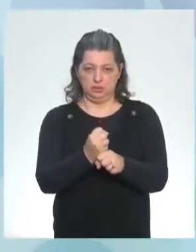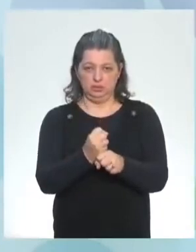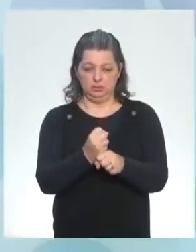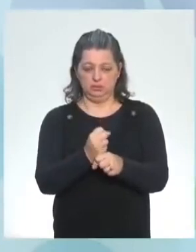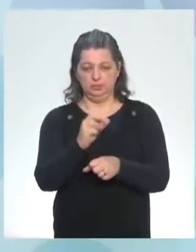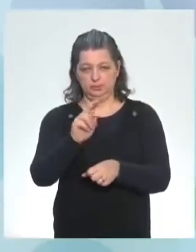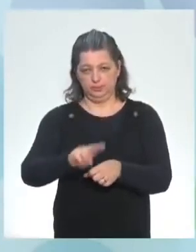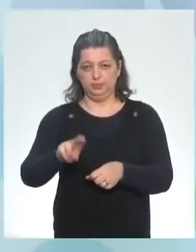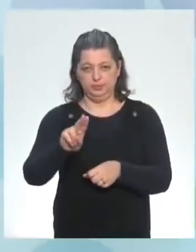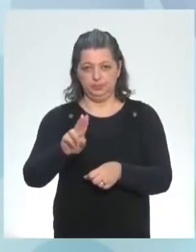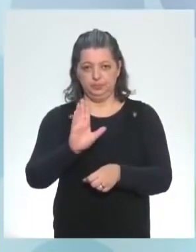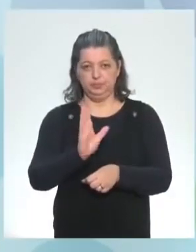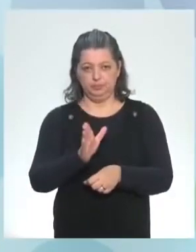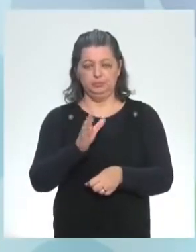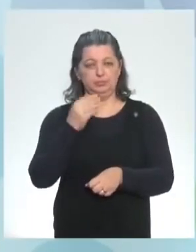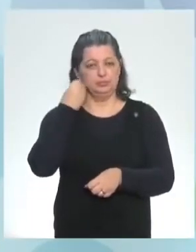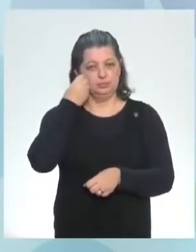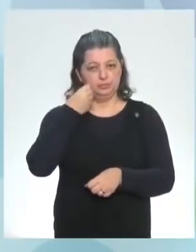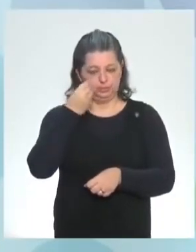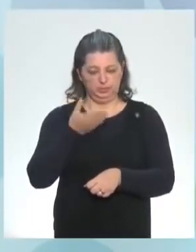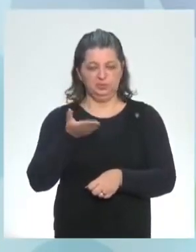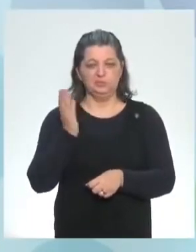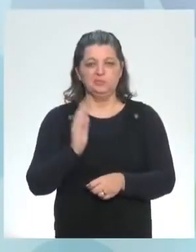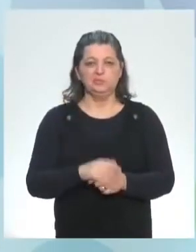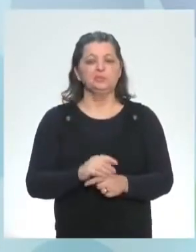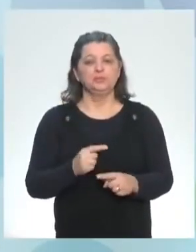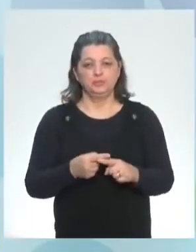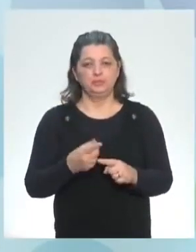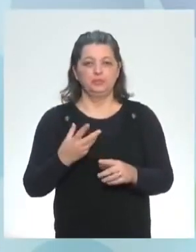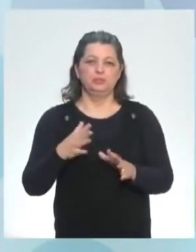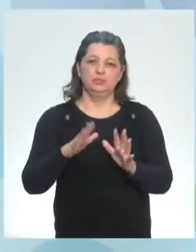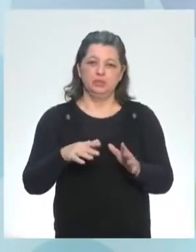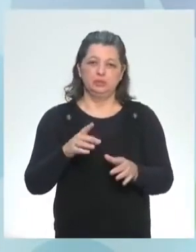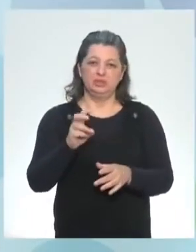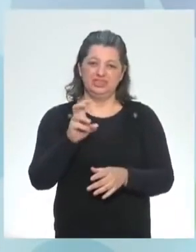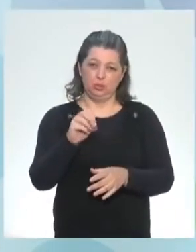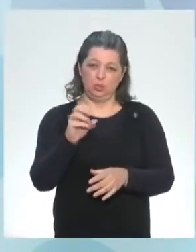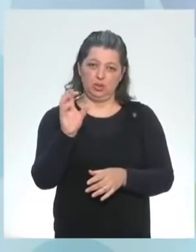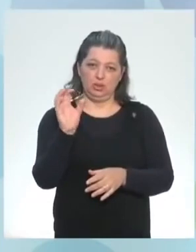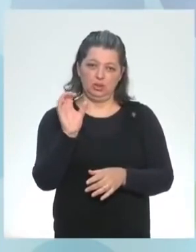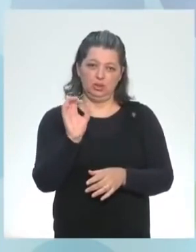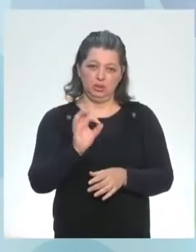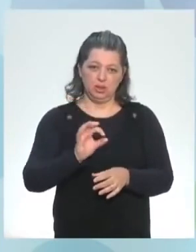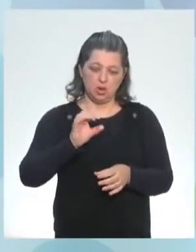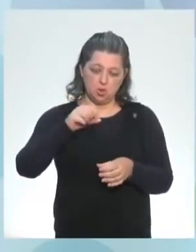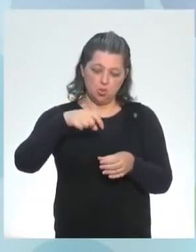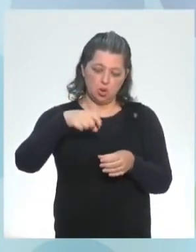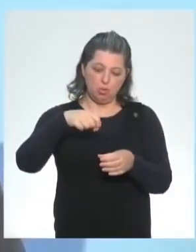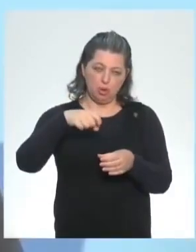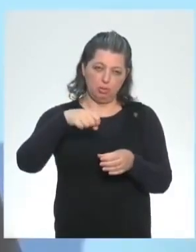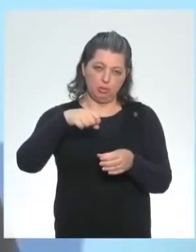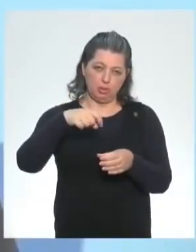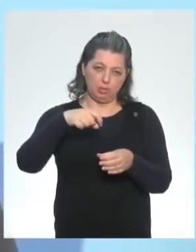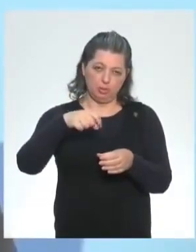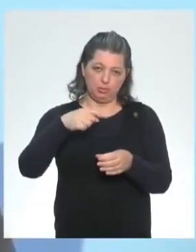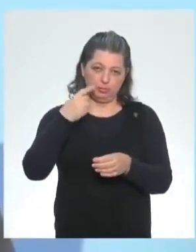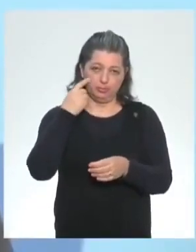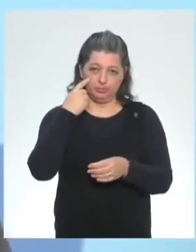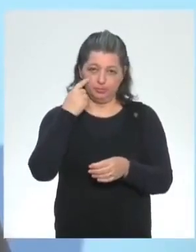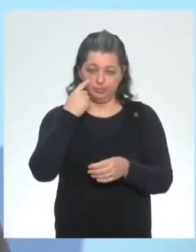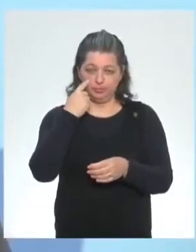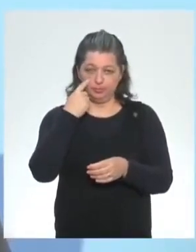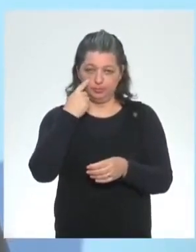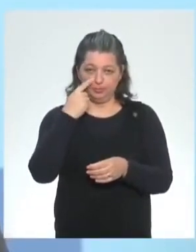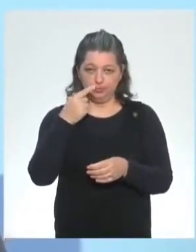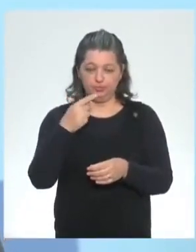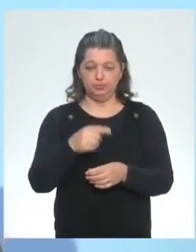que eu utilizei, porque eu já fiz esse experimento antes, e eu sei que dá uns 50 gotinhas. Fui gotinha por gotinha. E daí ele chega nesse tom